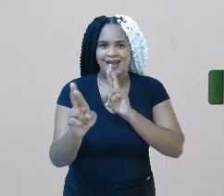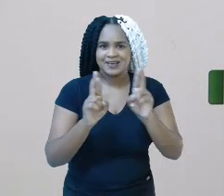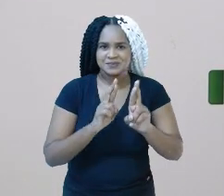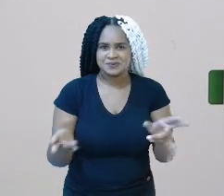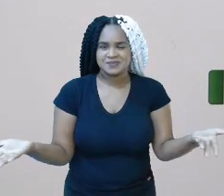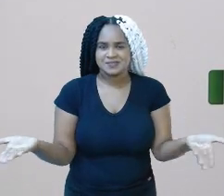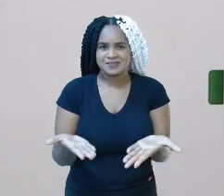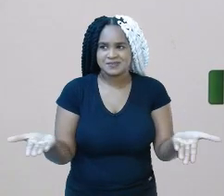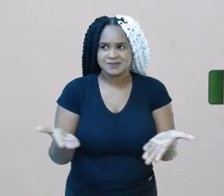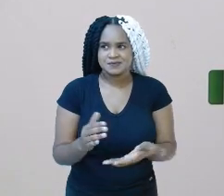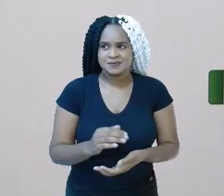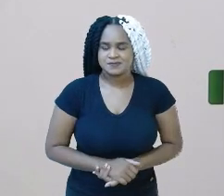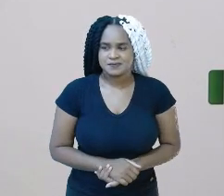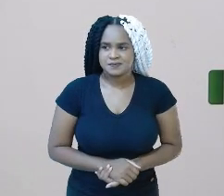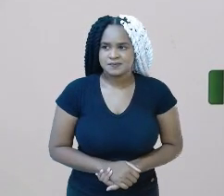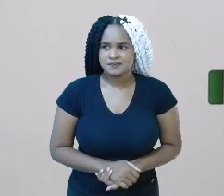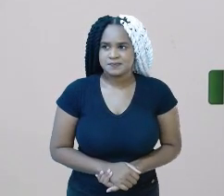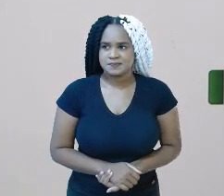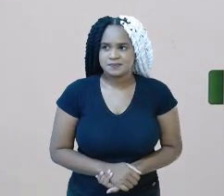passar para a próxima imagem.